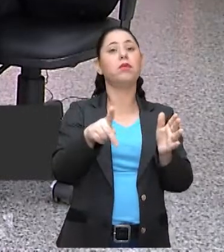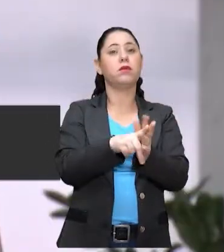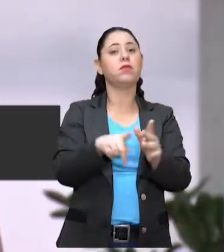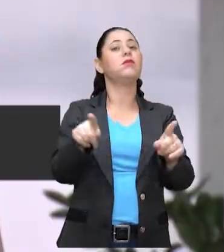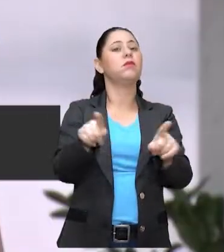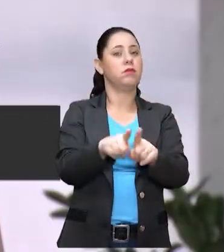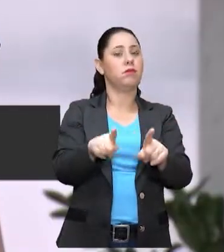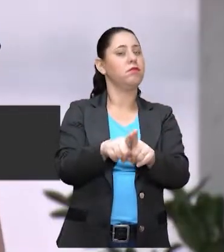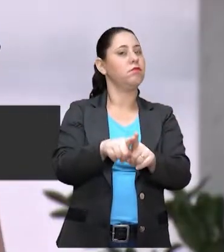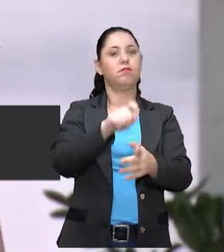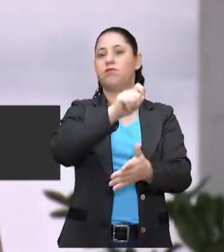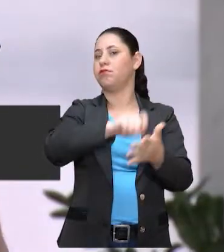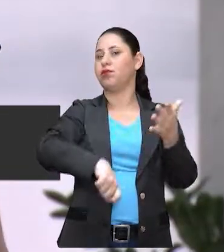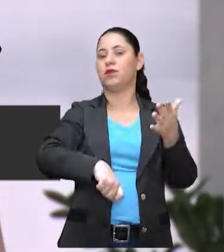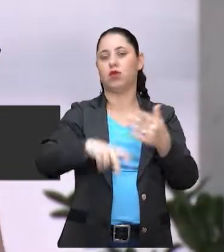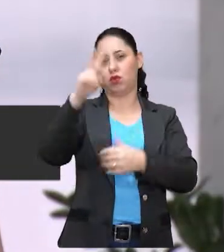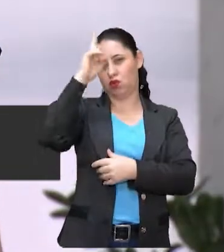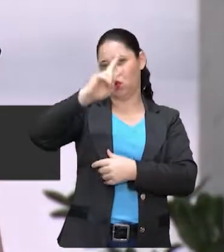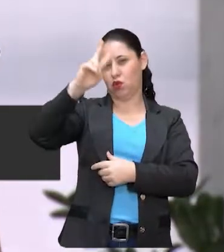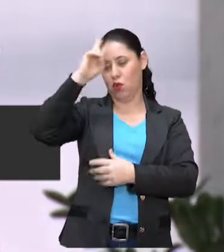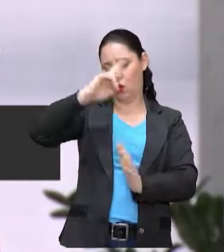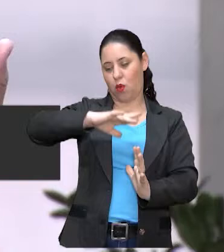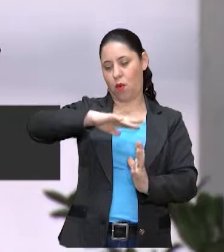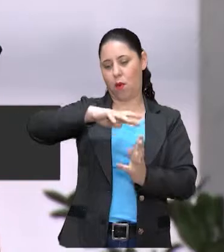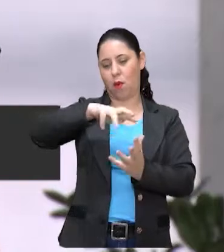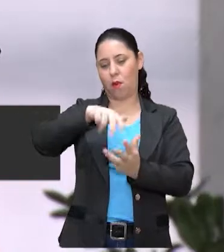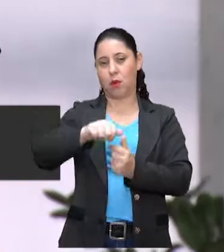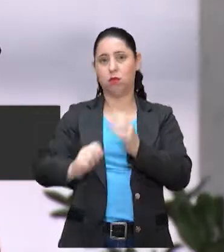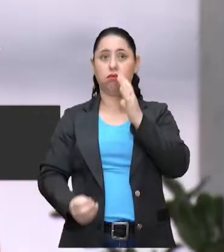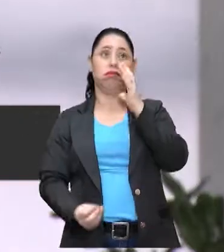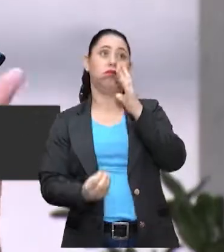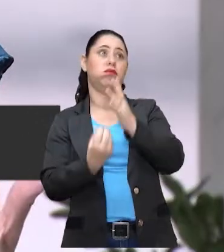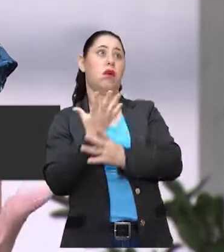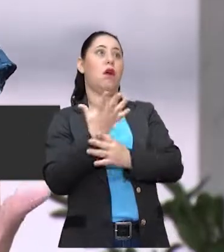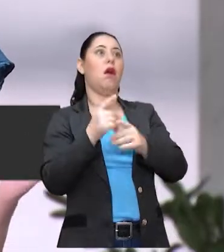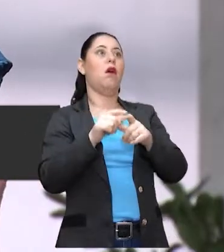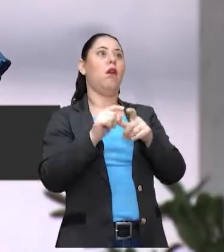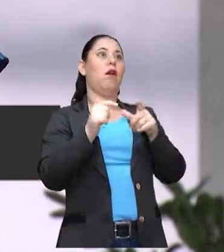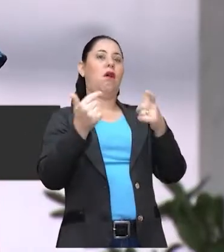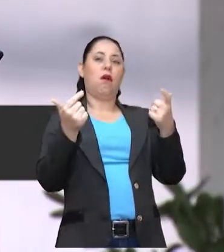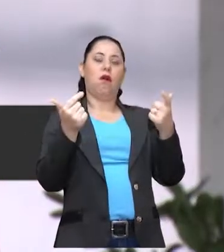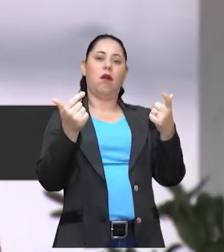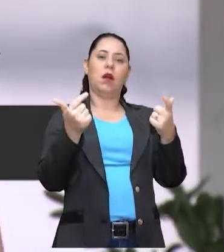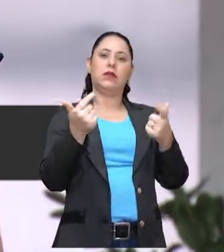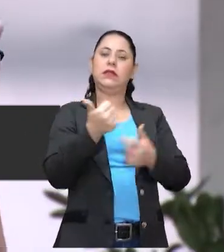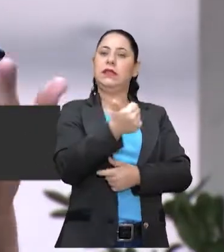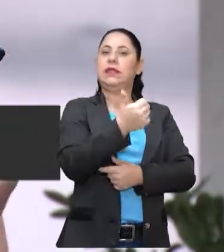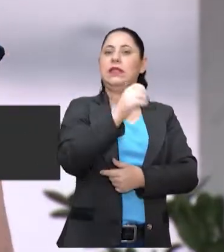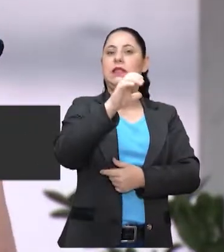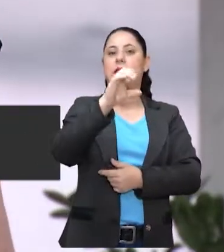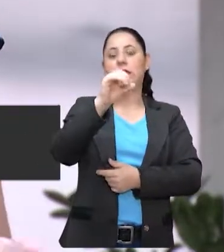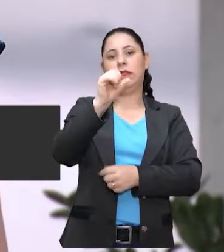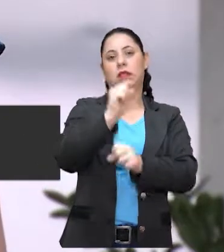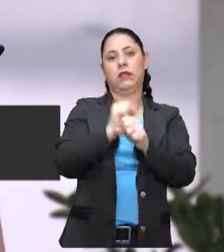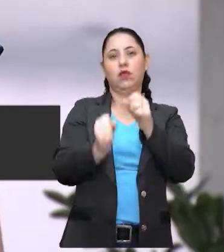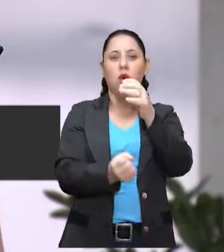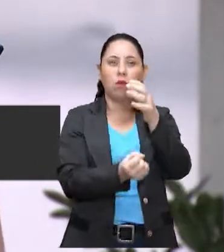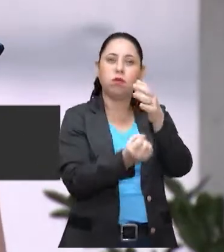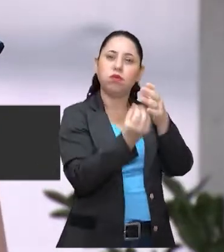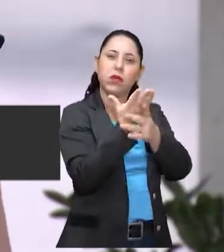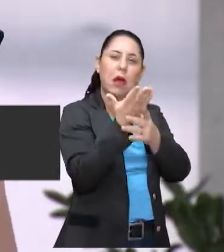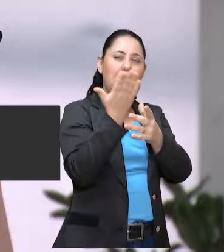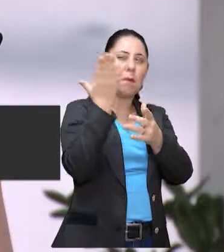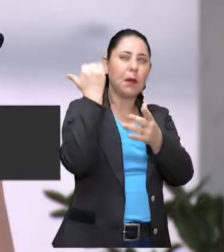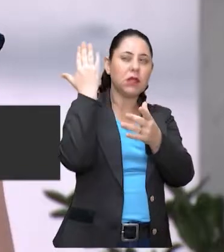Andréia? Que nós não registrávamos na história do mundo um evento dessa magnitude, pelo menos nos últimos 100 anos até quando